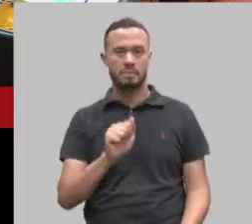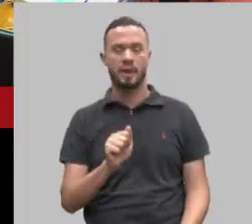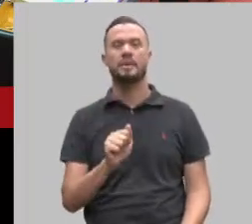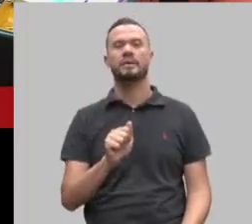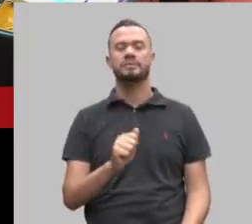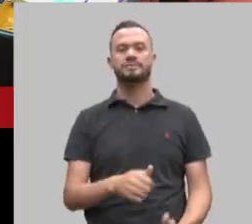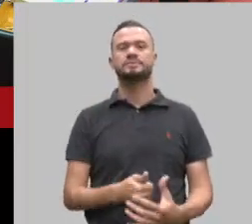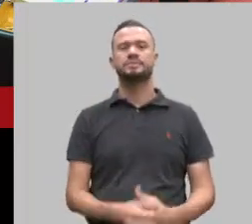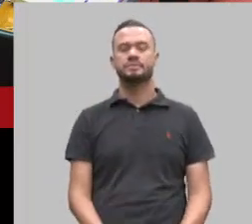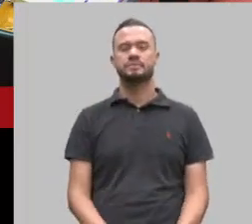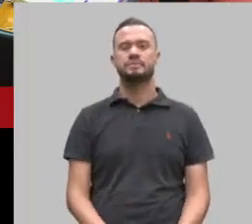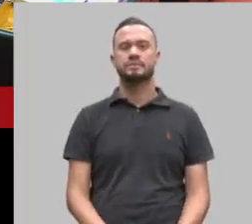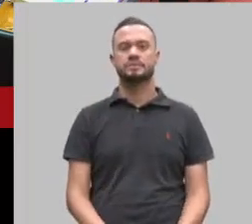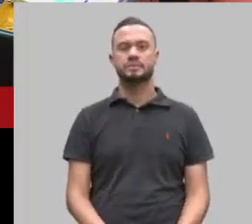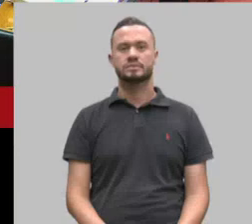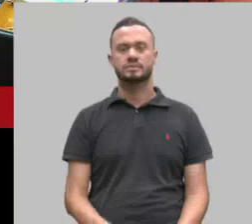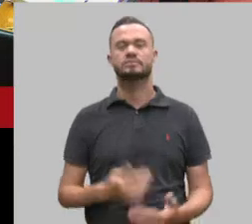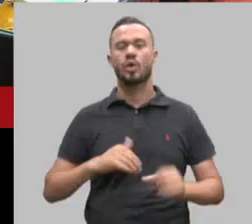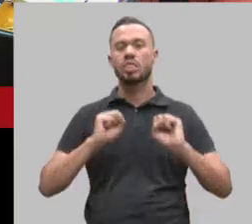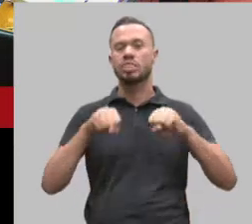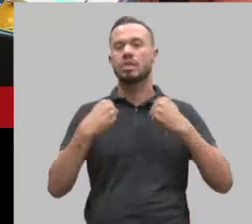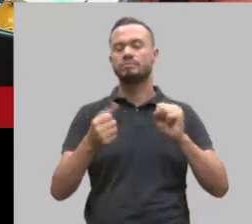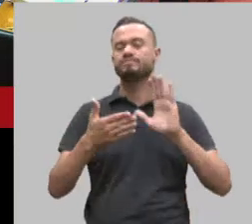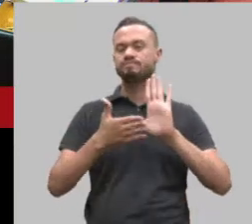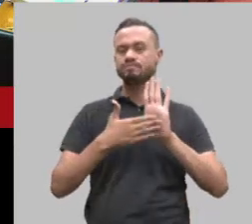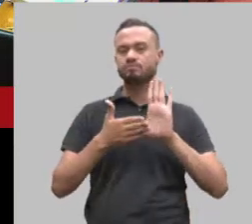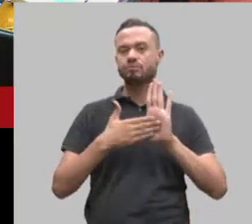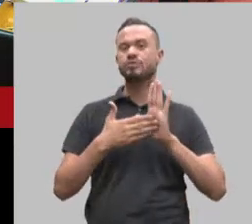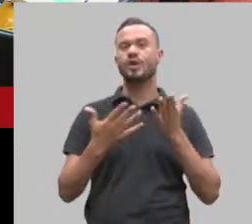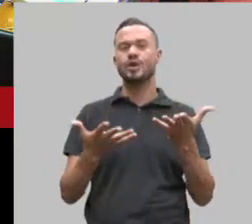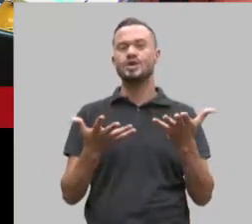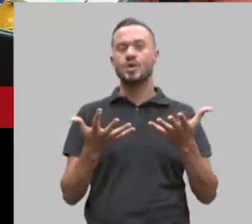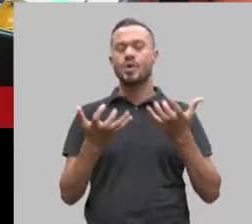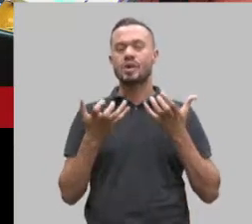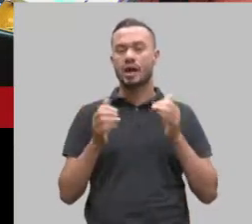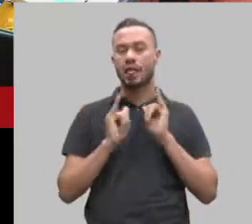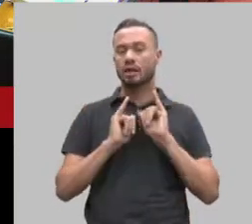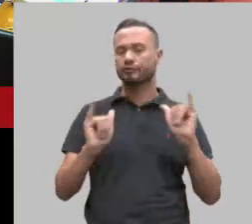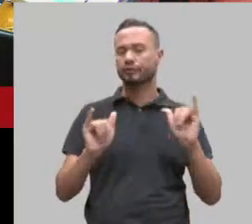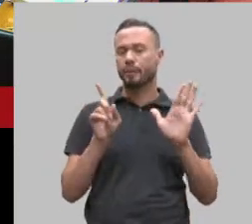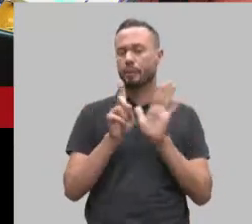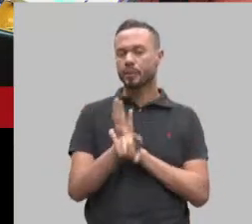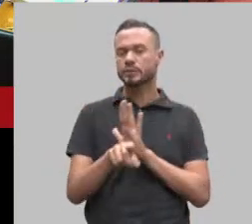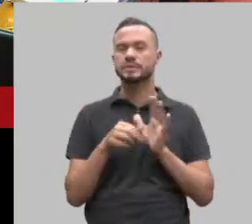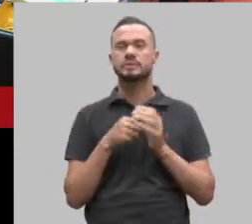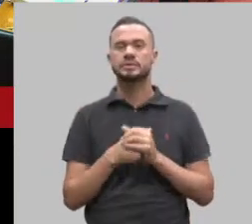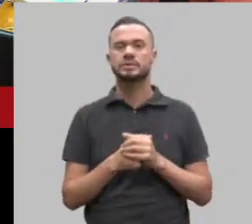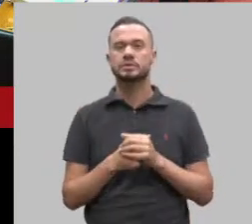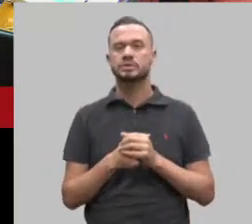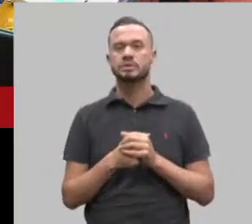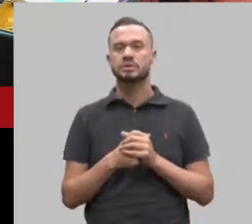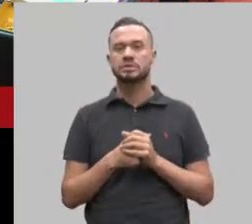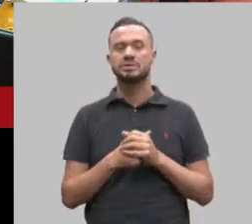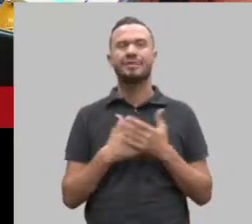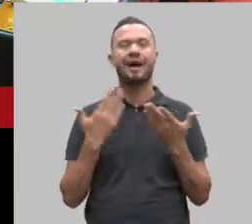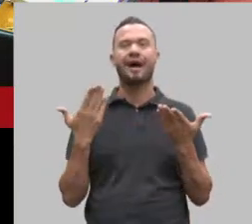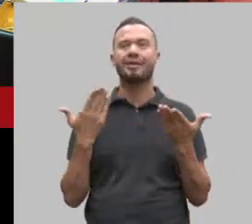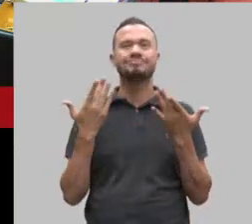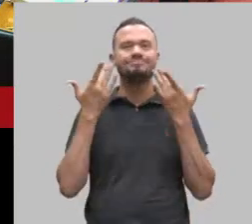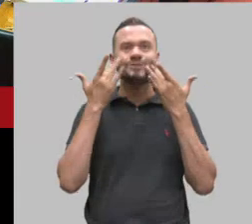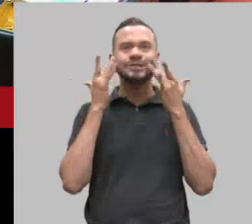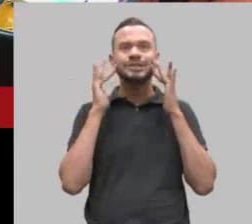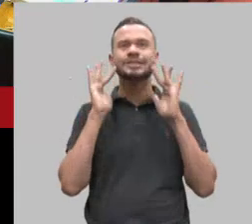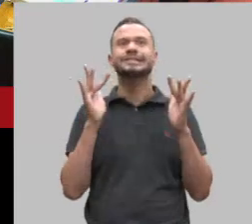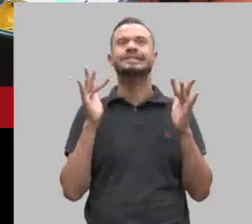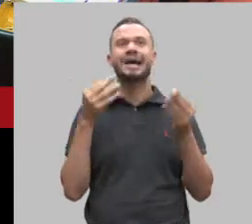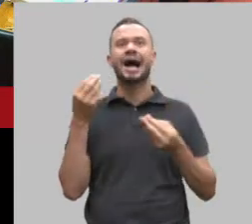e eu eu defendo essa proposta e quero deixar a seguinte questão até quando vai haver